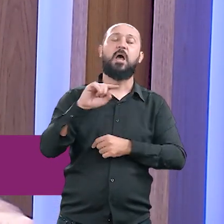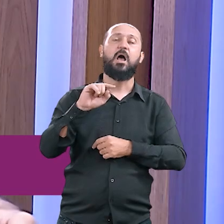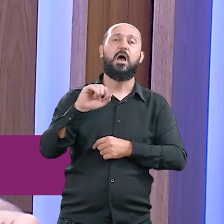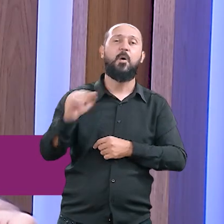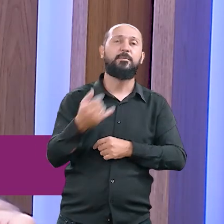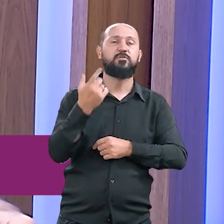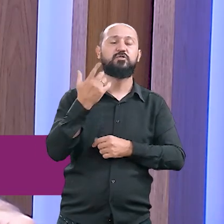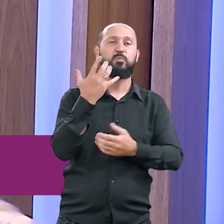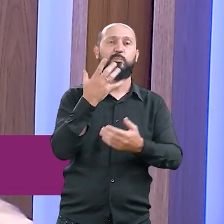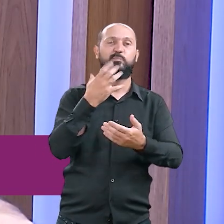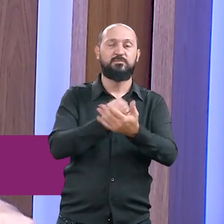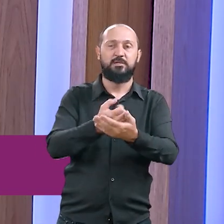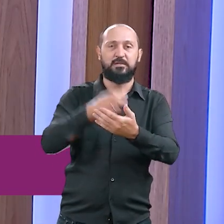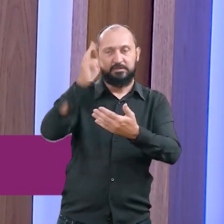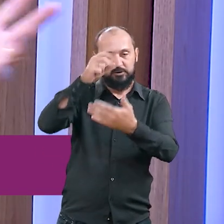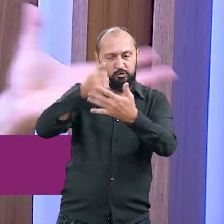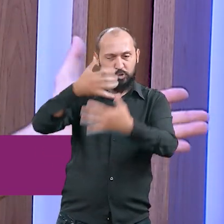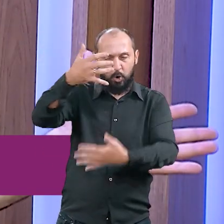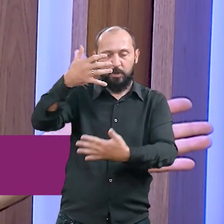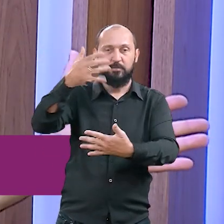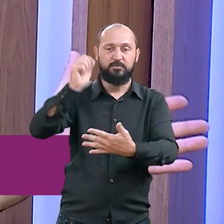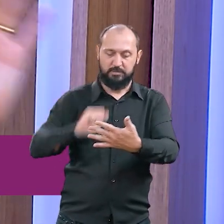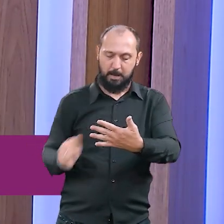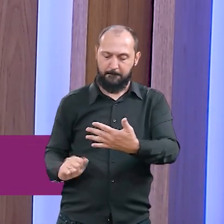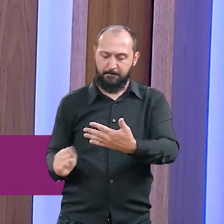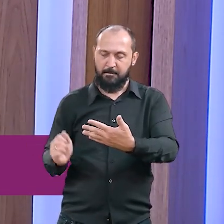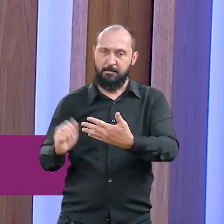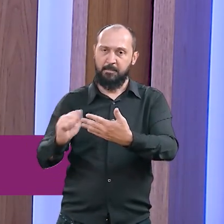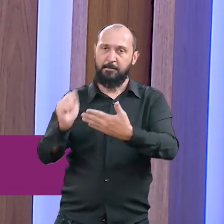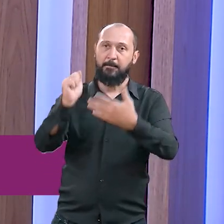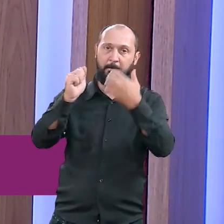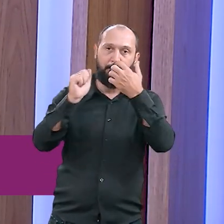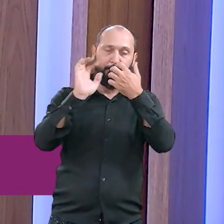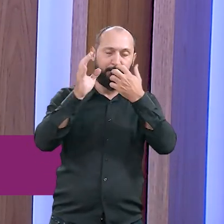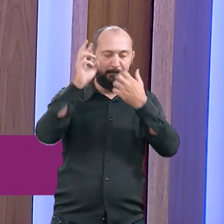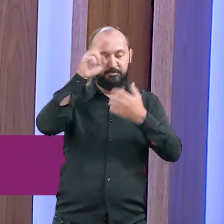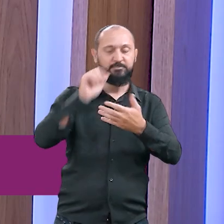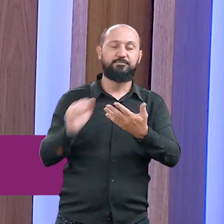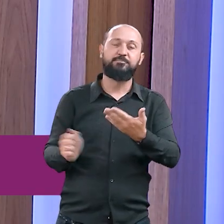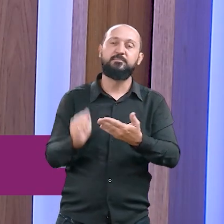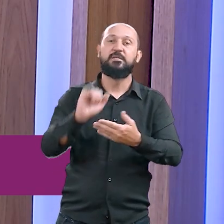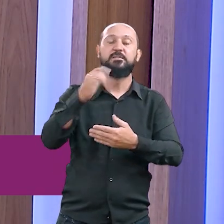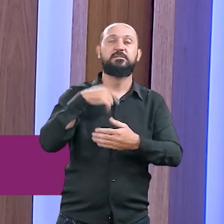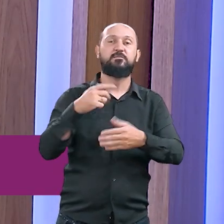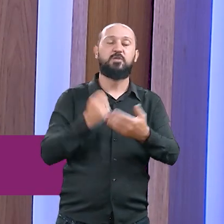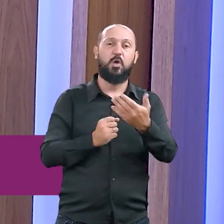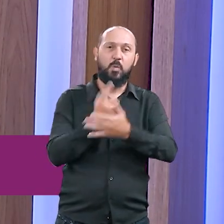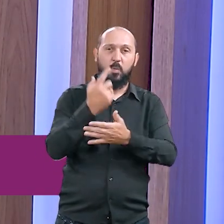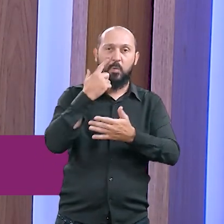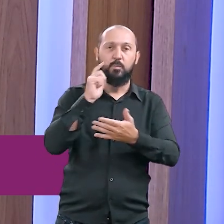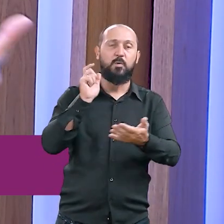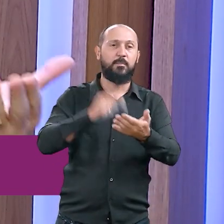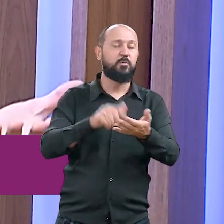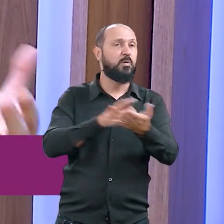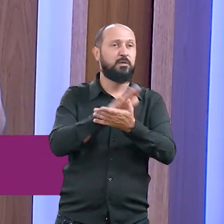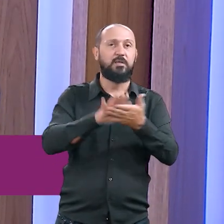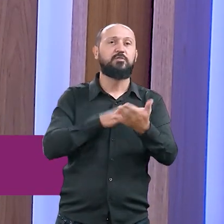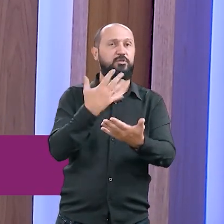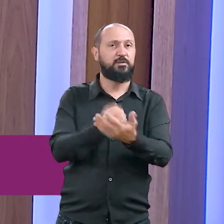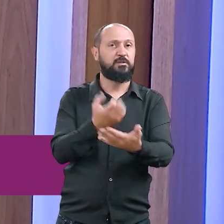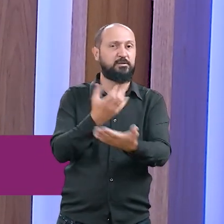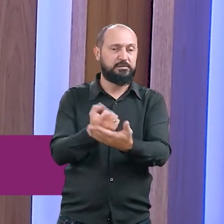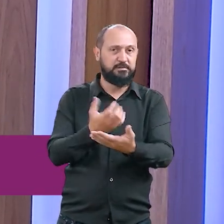é, quando você está trabalhando com empresas como a Amazon, que faz a Alexa, a Samsung, que faz a TV,